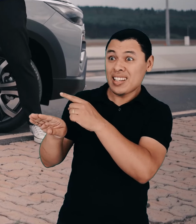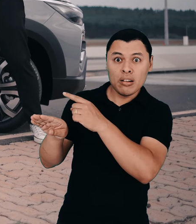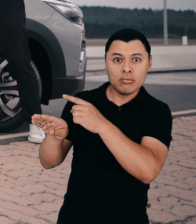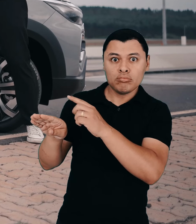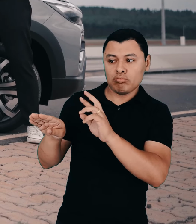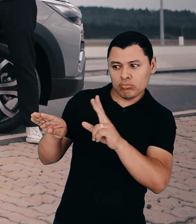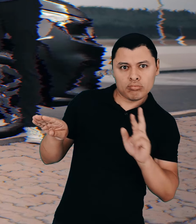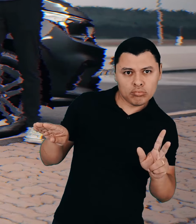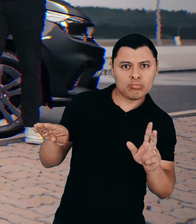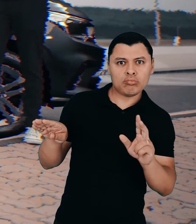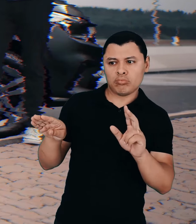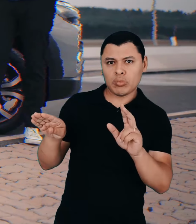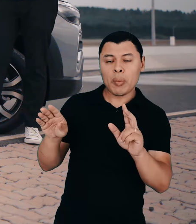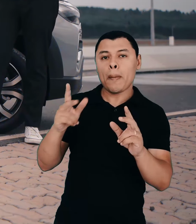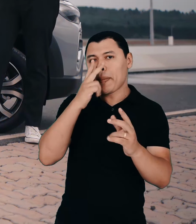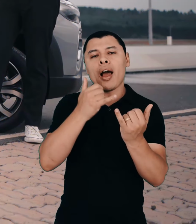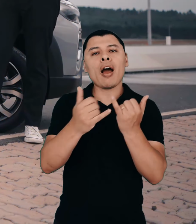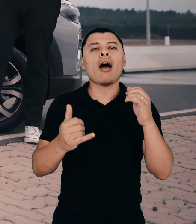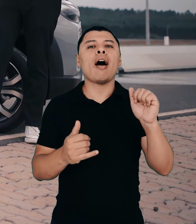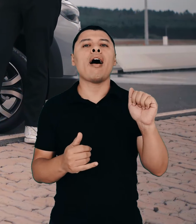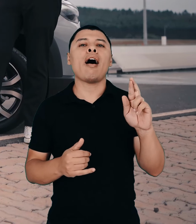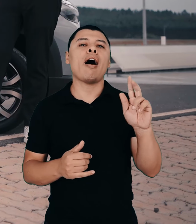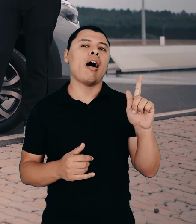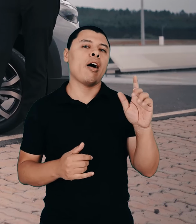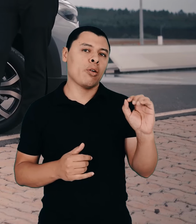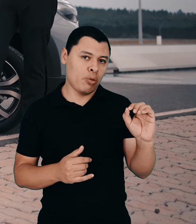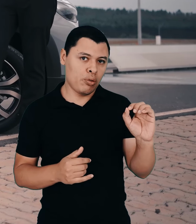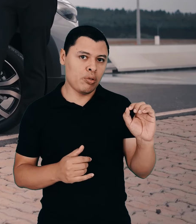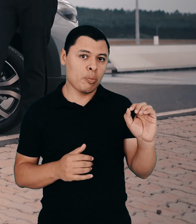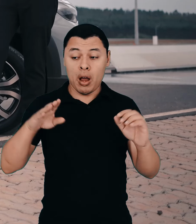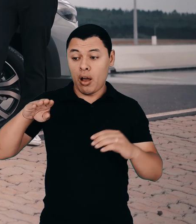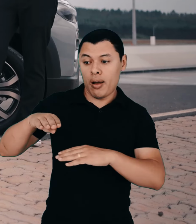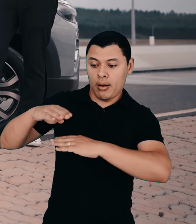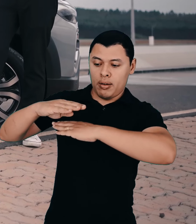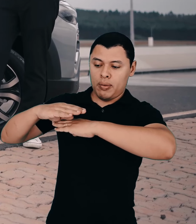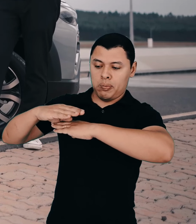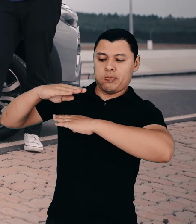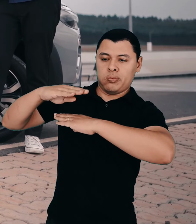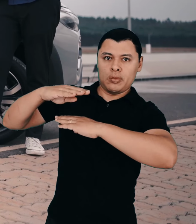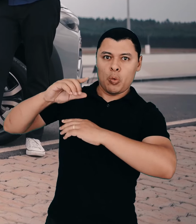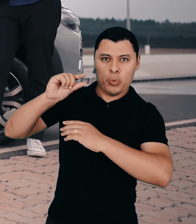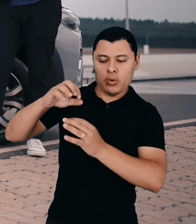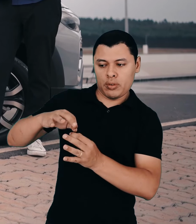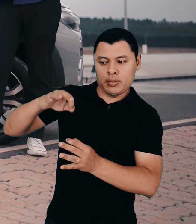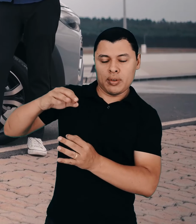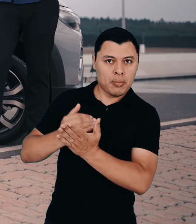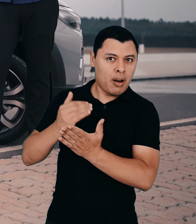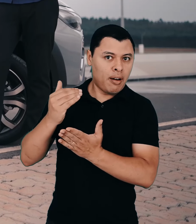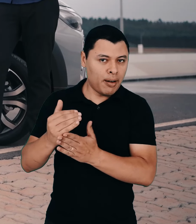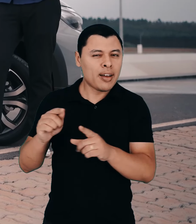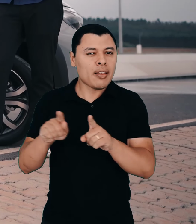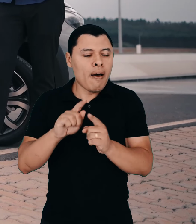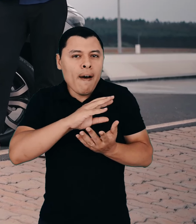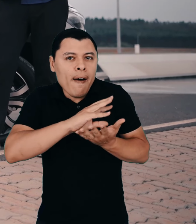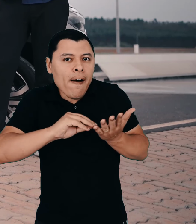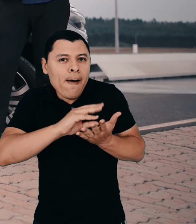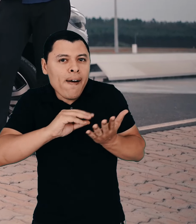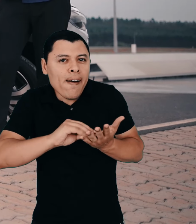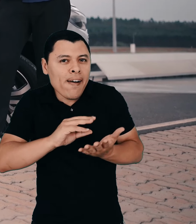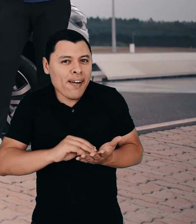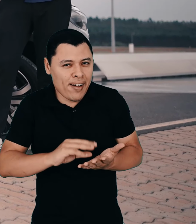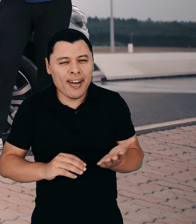de porta aqui iguais à do Argo, só que numa suspensão mais elevada em ambos os carros. E aqui a Fiat já pegou alguns conceitos, algumas soluções de